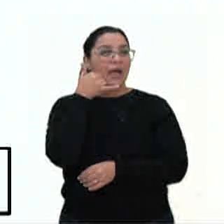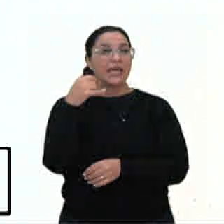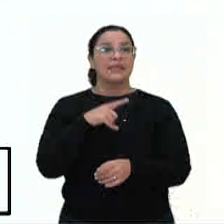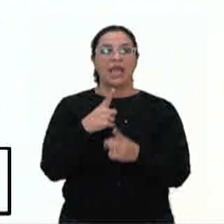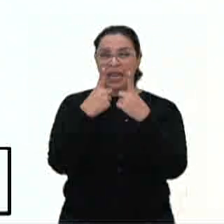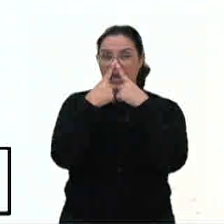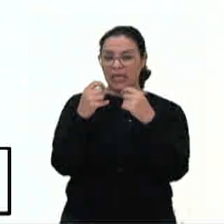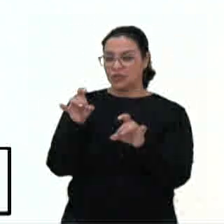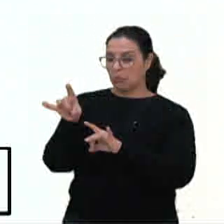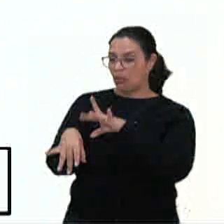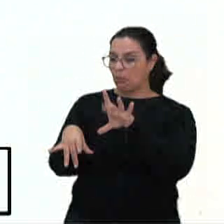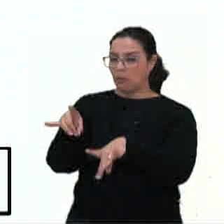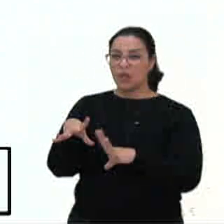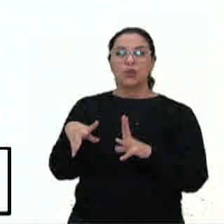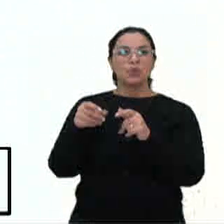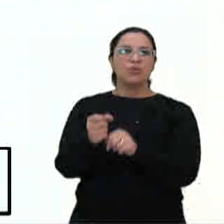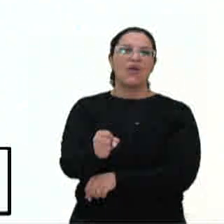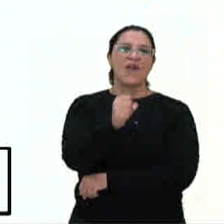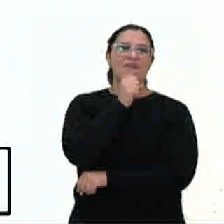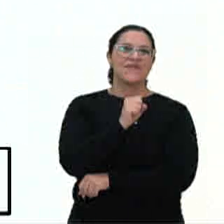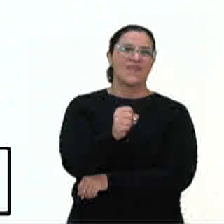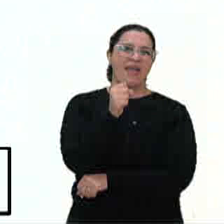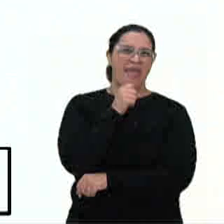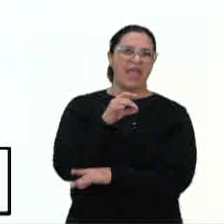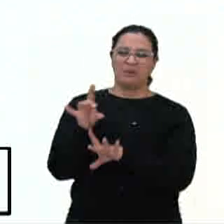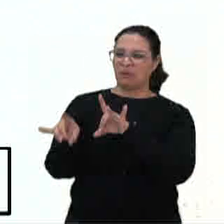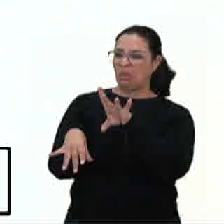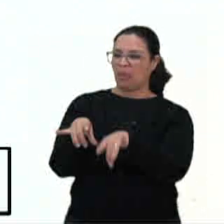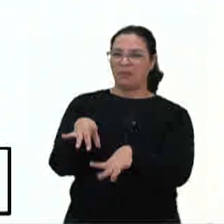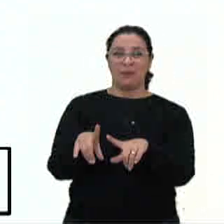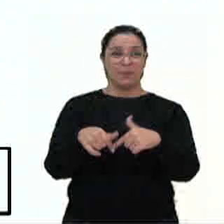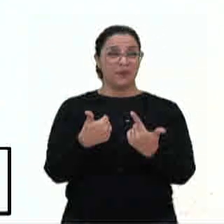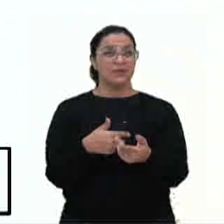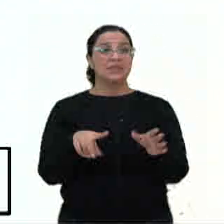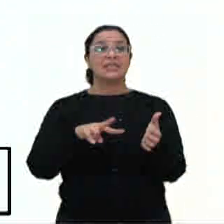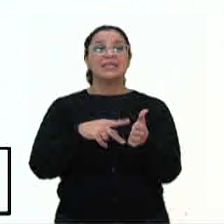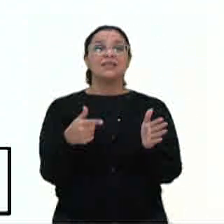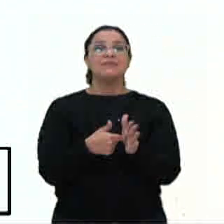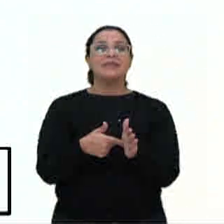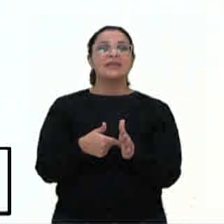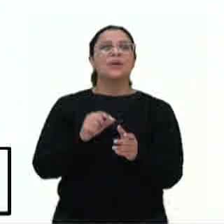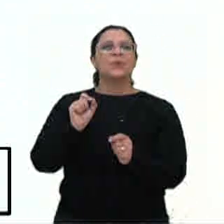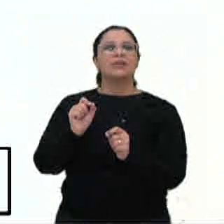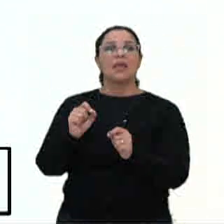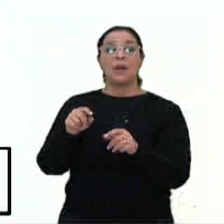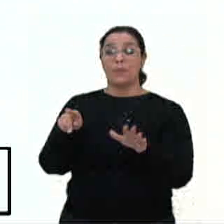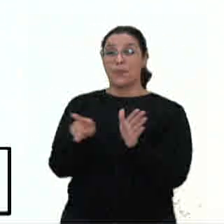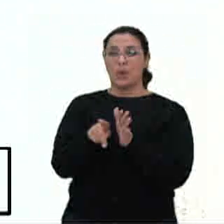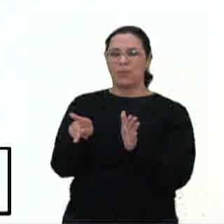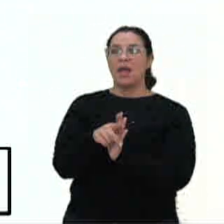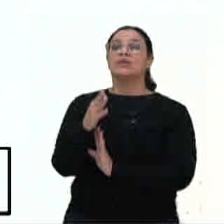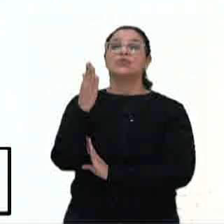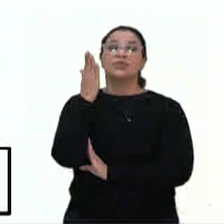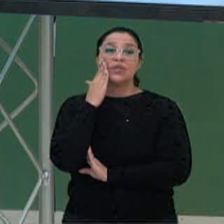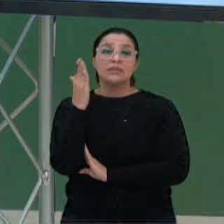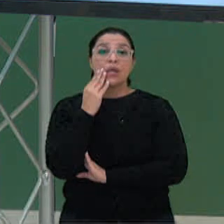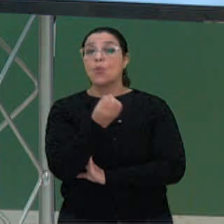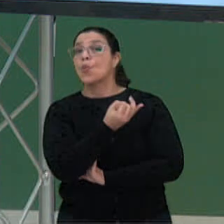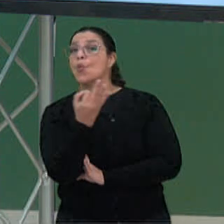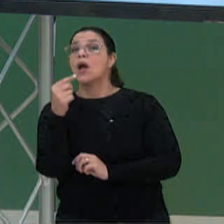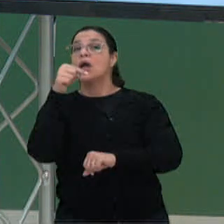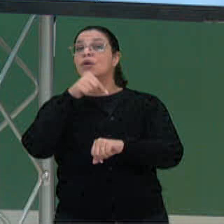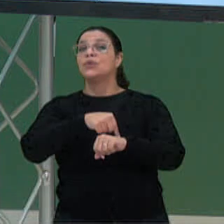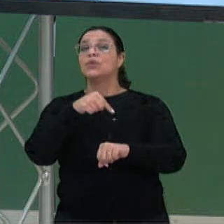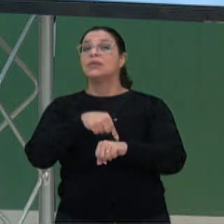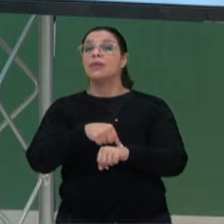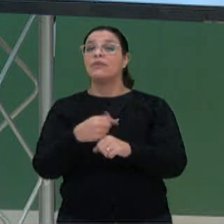de lixo daquilo que já se tornou obsoleto. Obsolescência programada, ou seja, quando que os